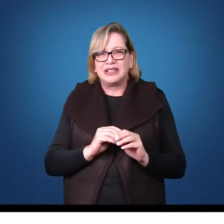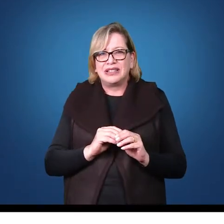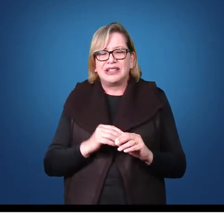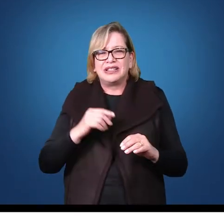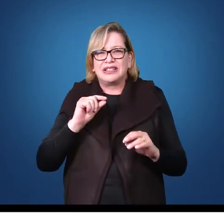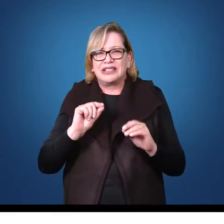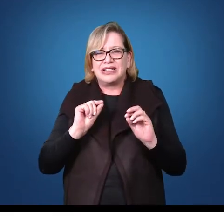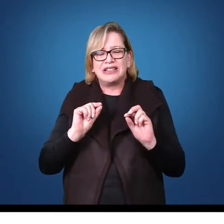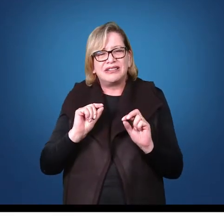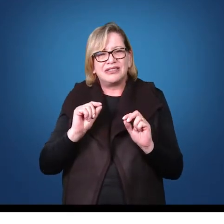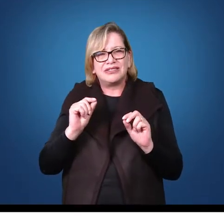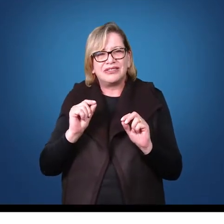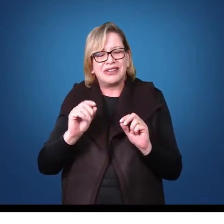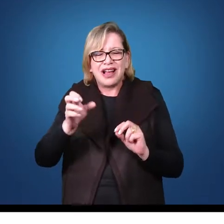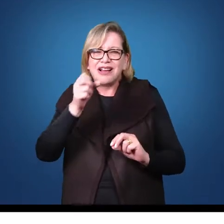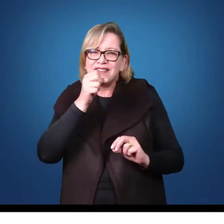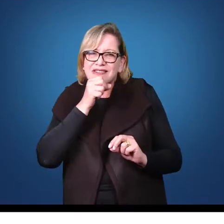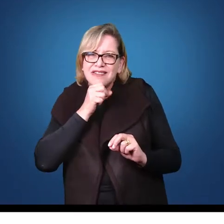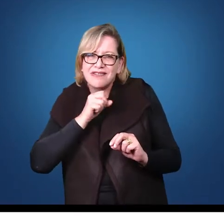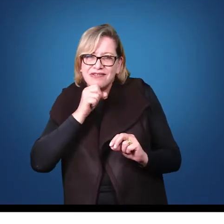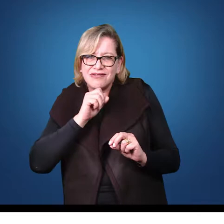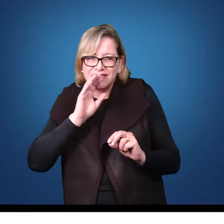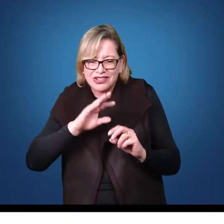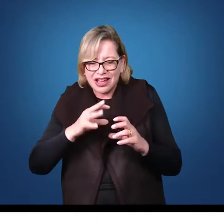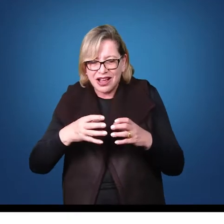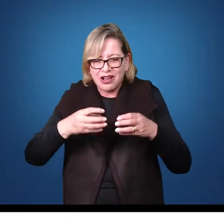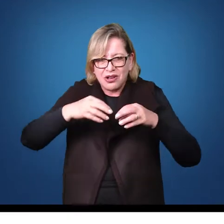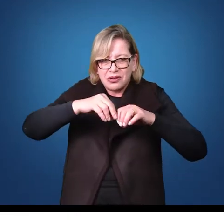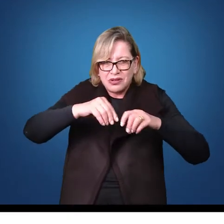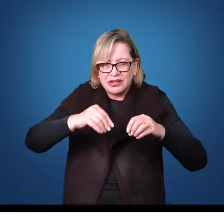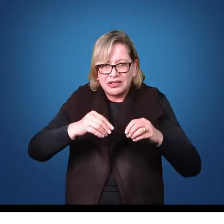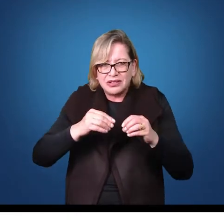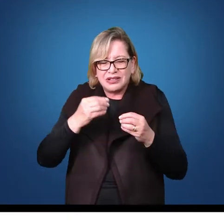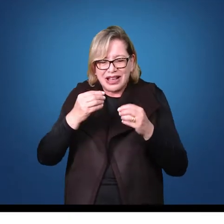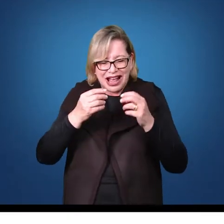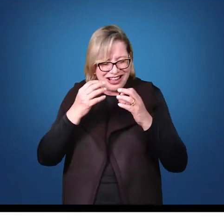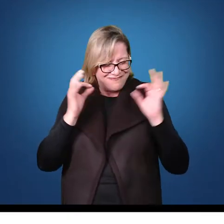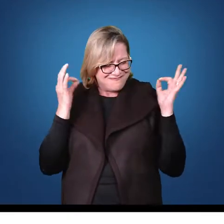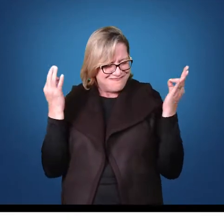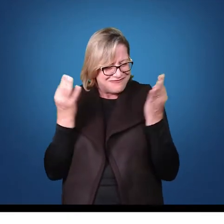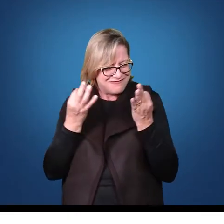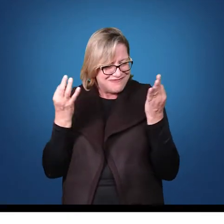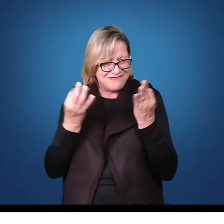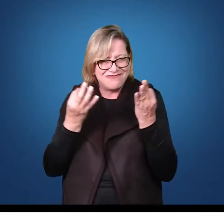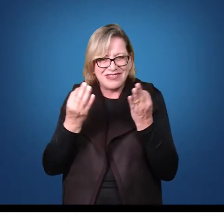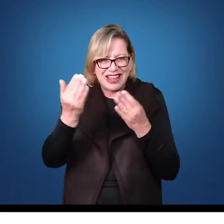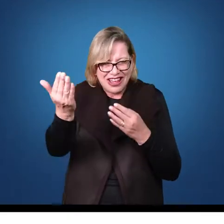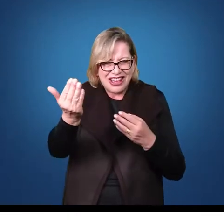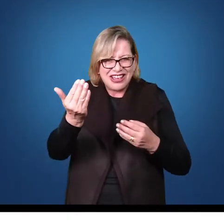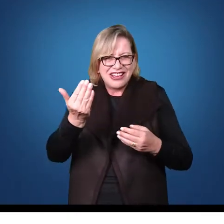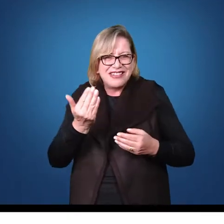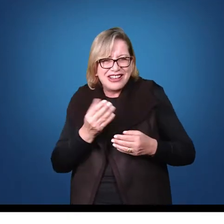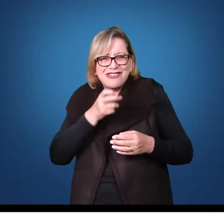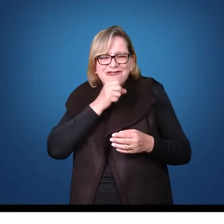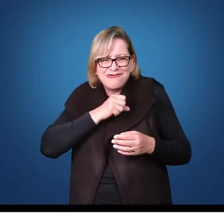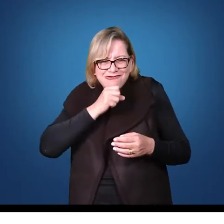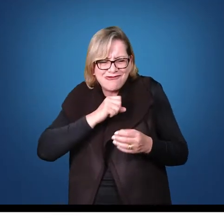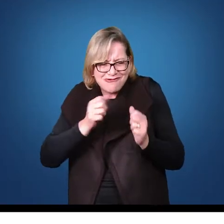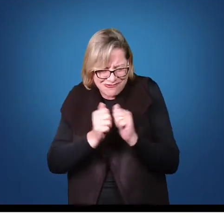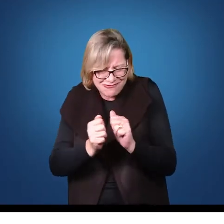Olha só. O vovô que plantava rabanetes como ninguém. Venha cá, vovô.